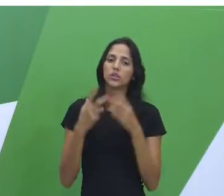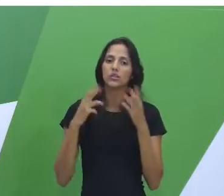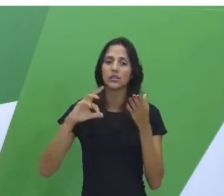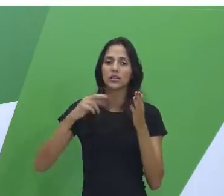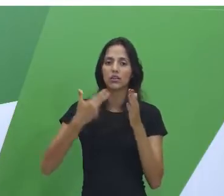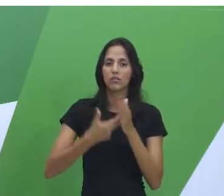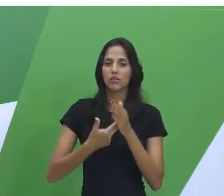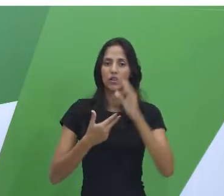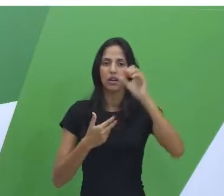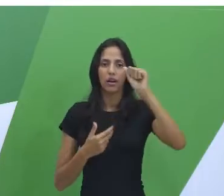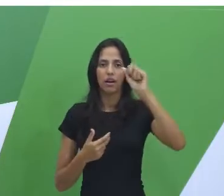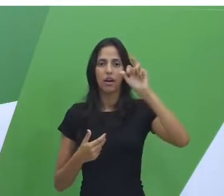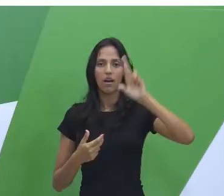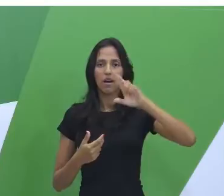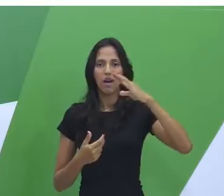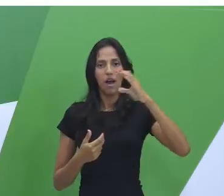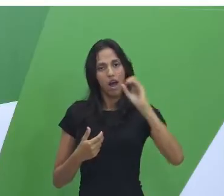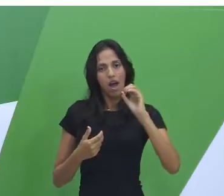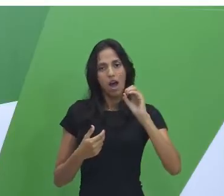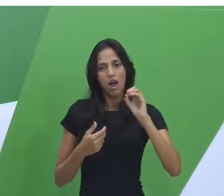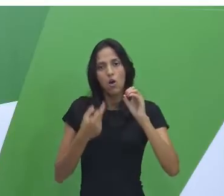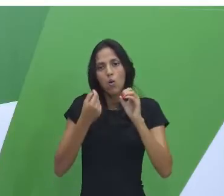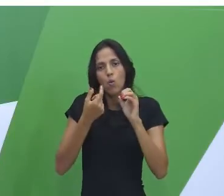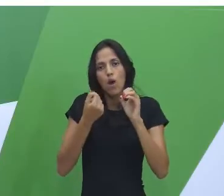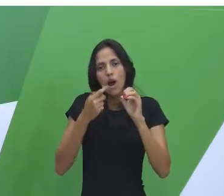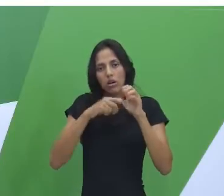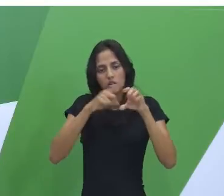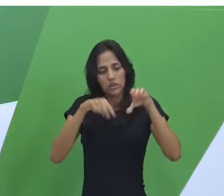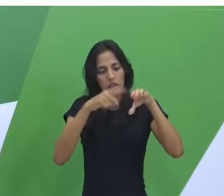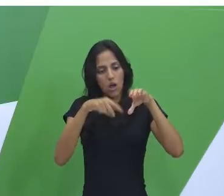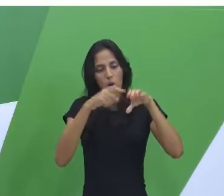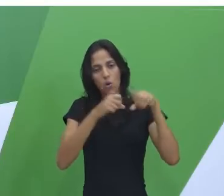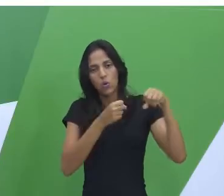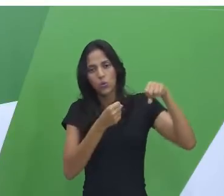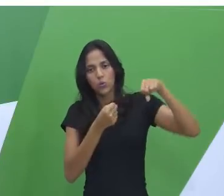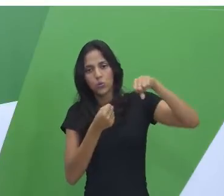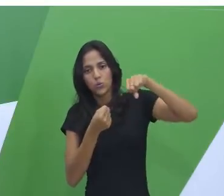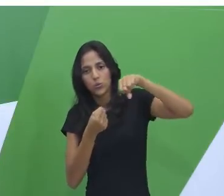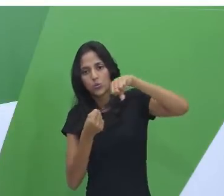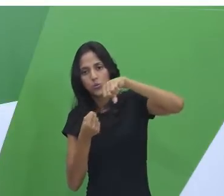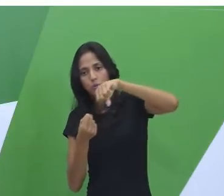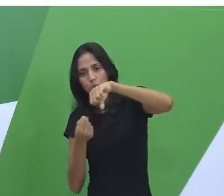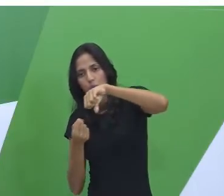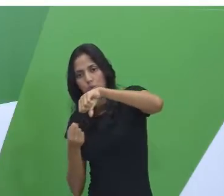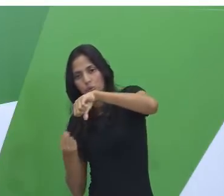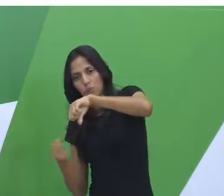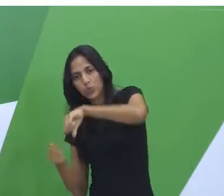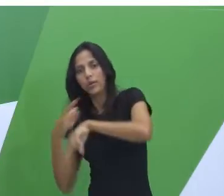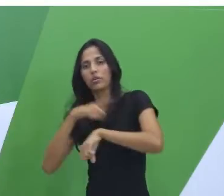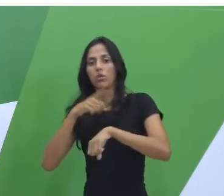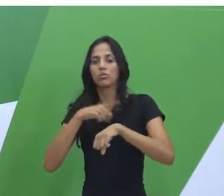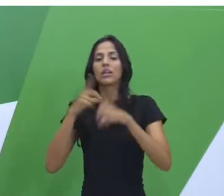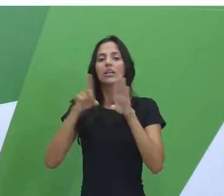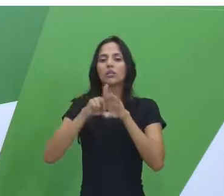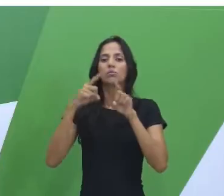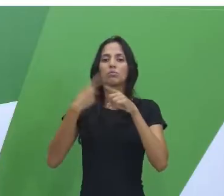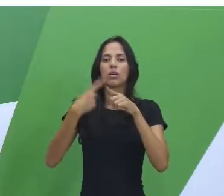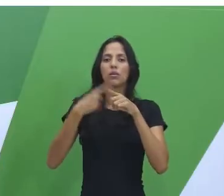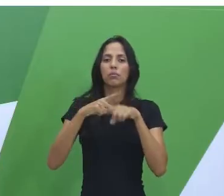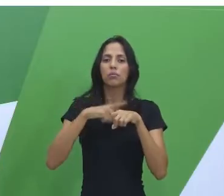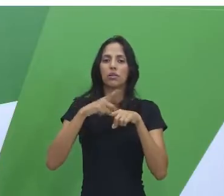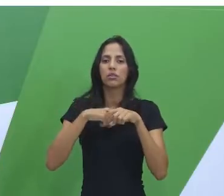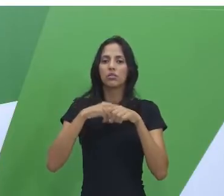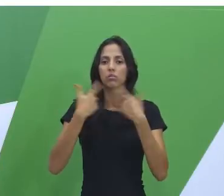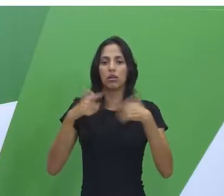estou diminuindo a superfície de contato do pneu. Tem toda uma estrutura aí por trás. Então nós temos esses pontos que nós temos